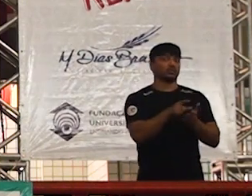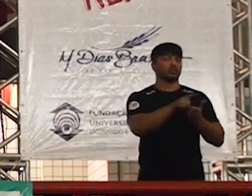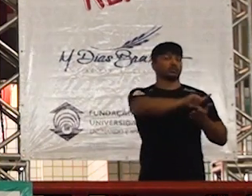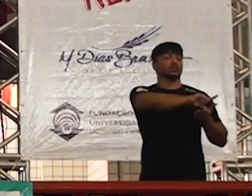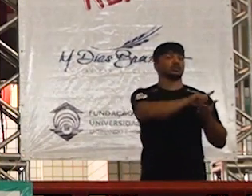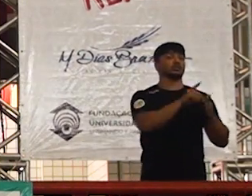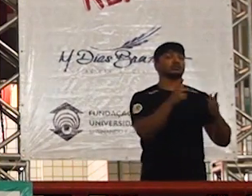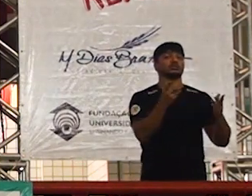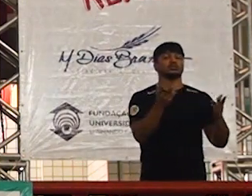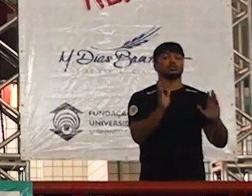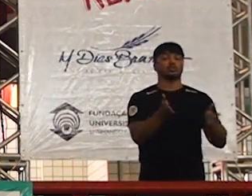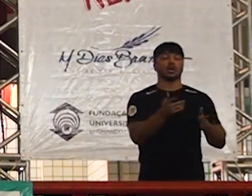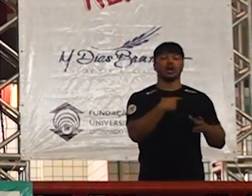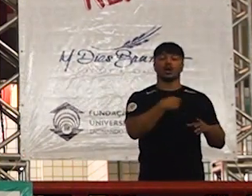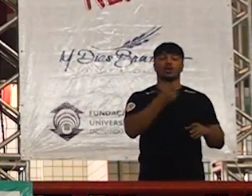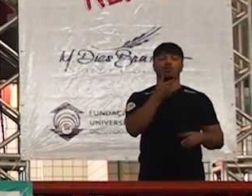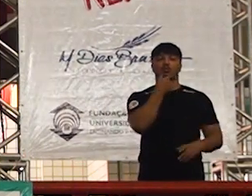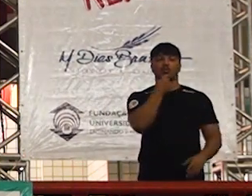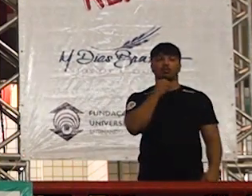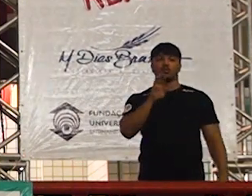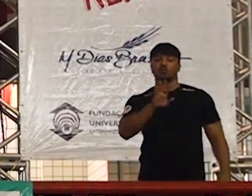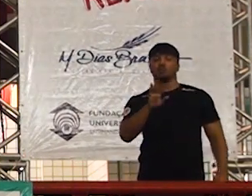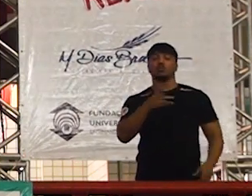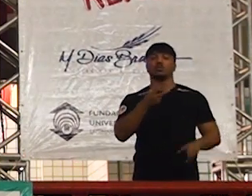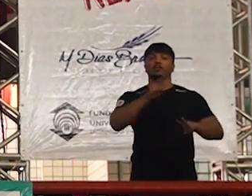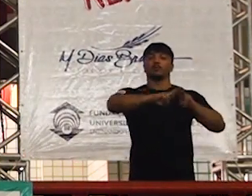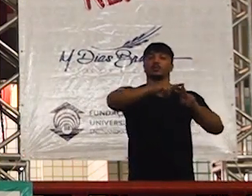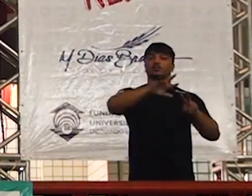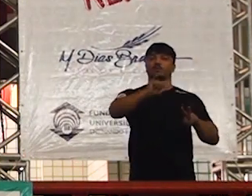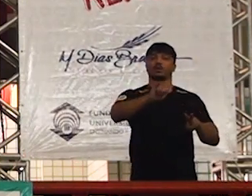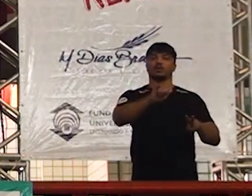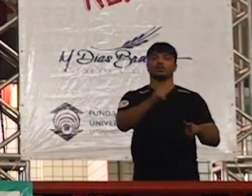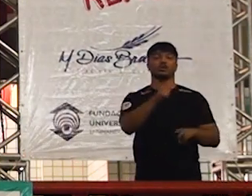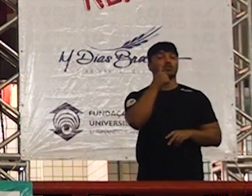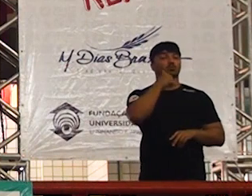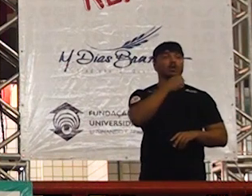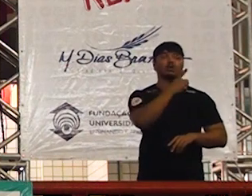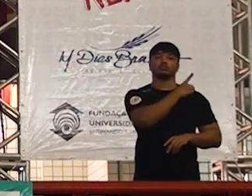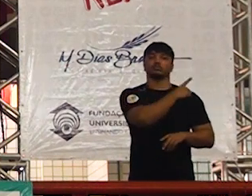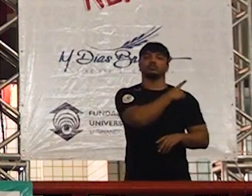prevendo que Lula ia ser preso. O que a Dilma pensou em fazer?